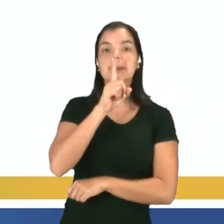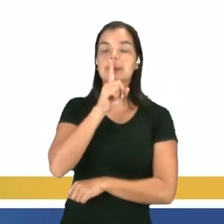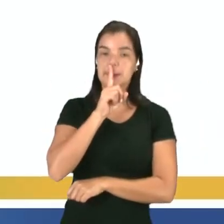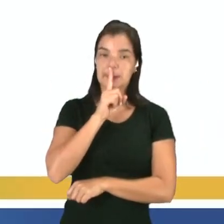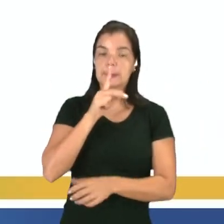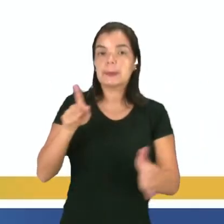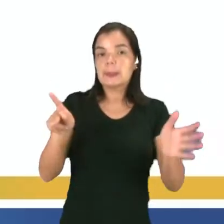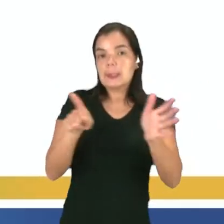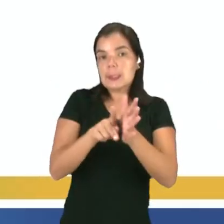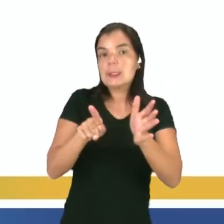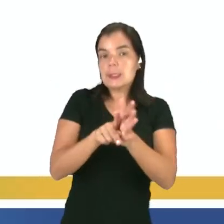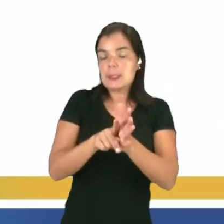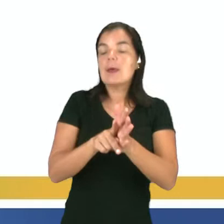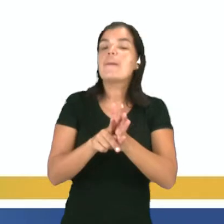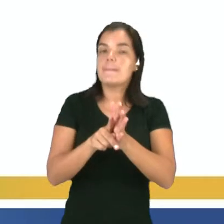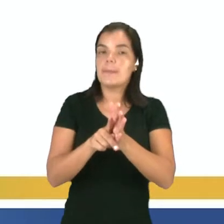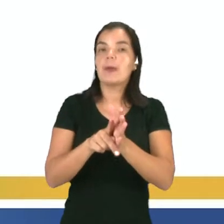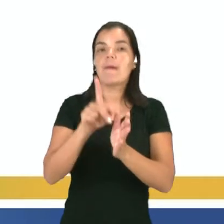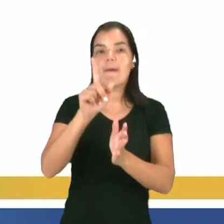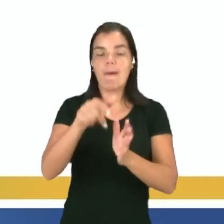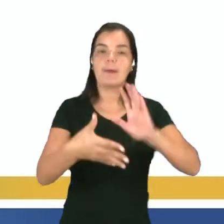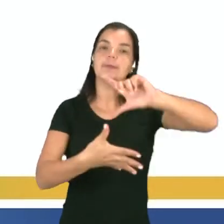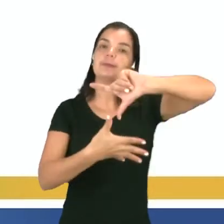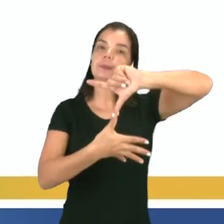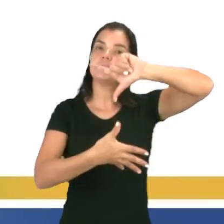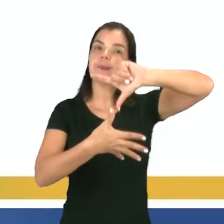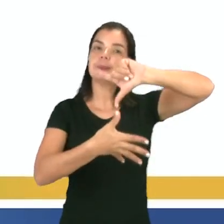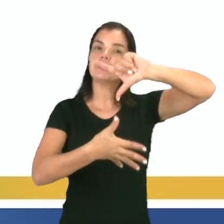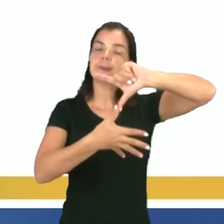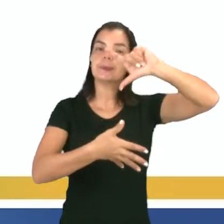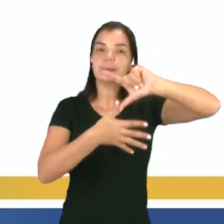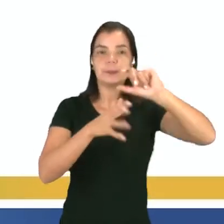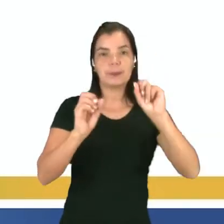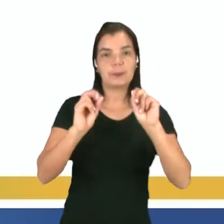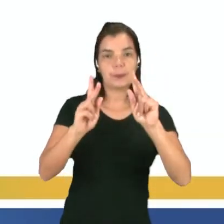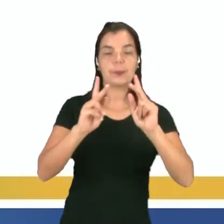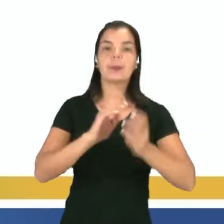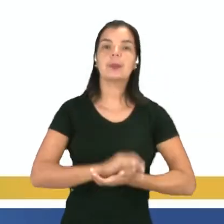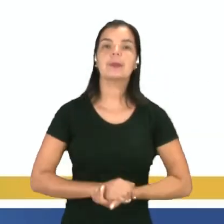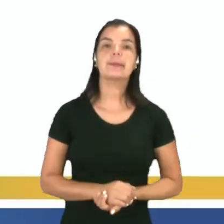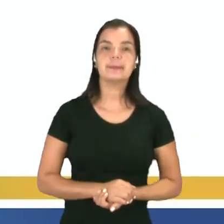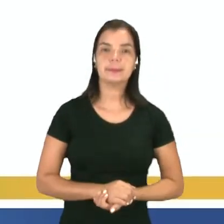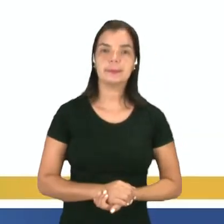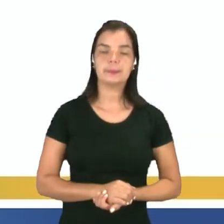nós fazemos parte dele, também é da América Latina, ok?